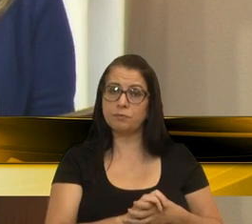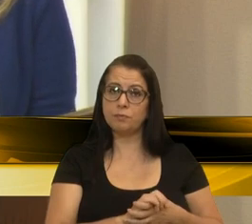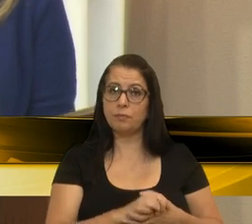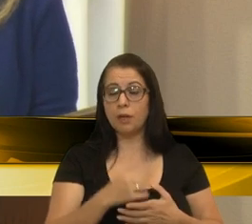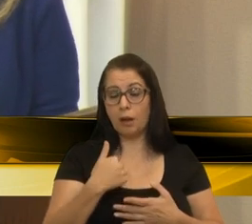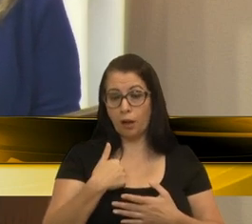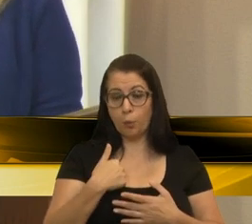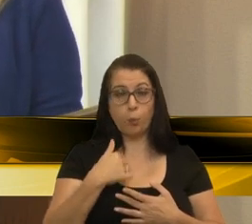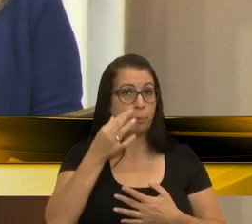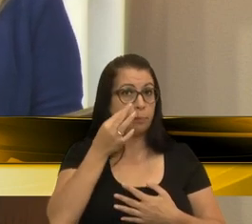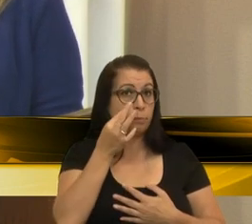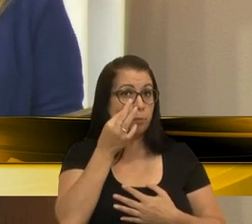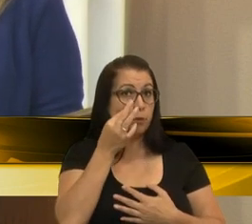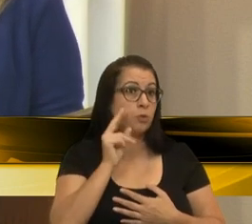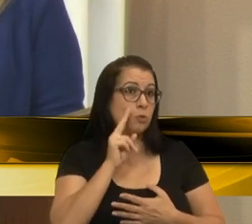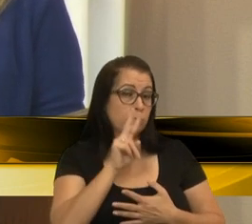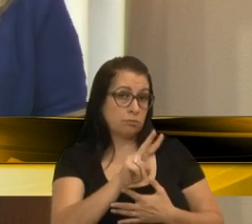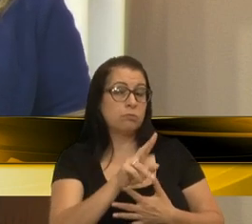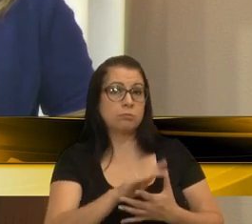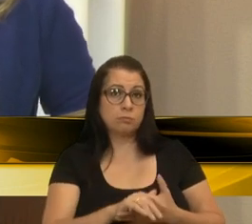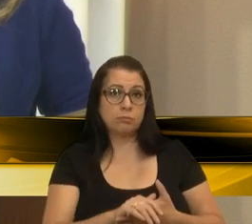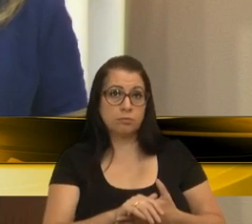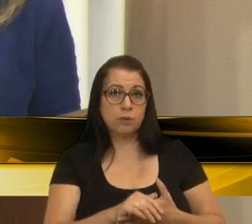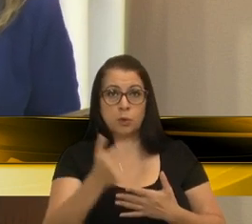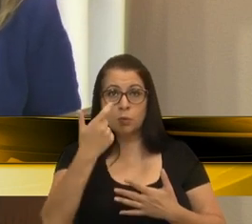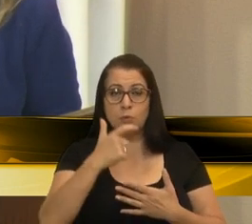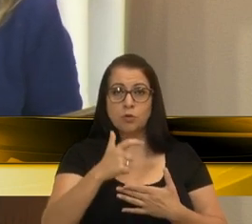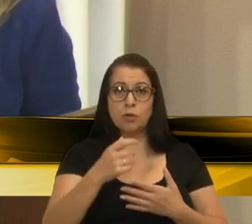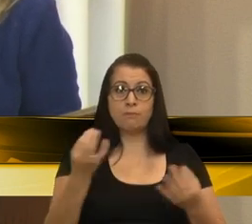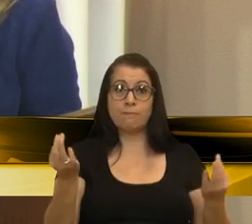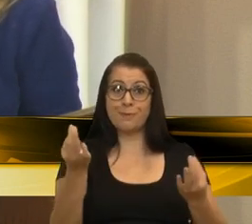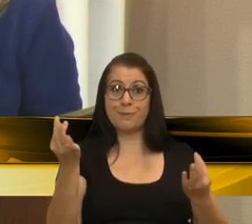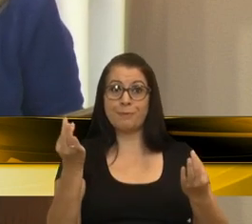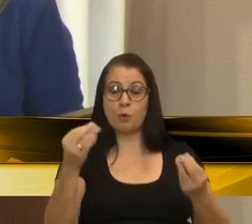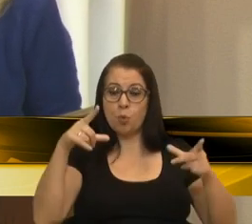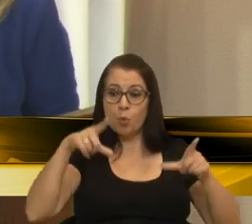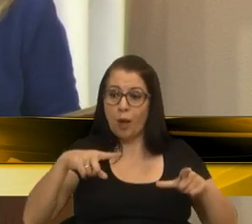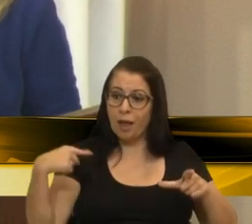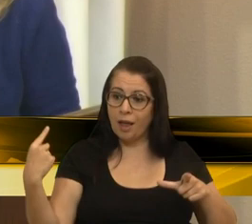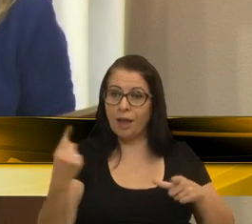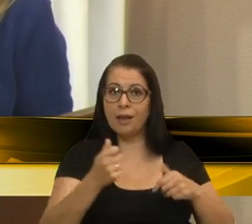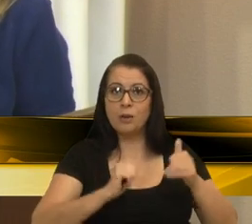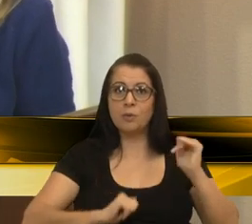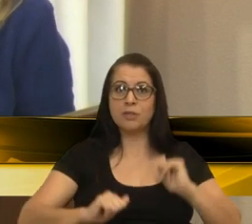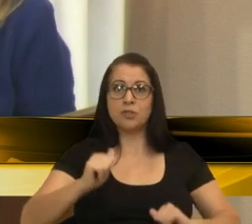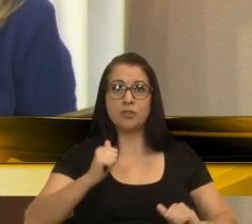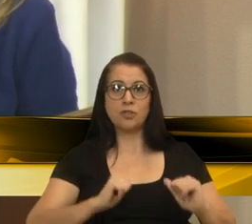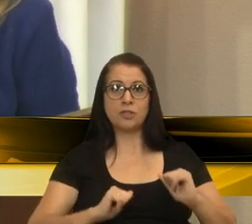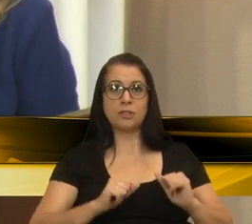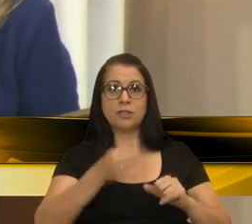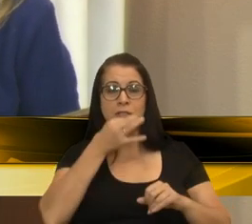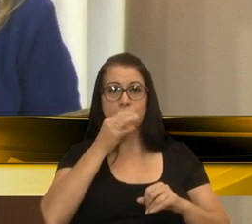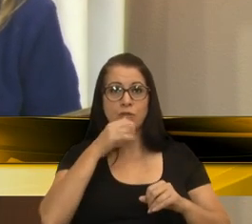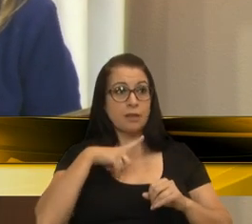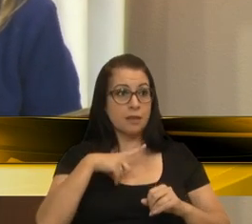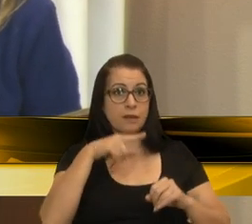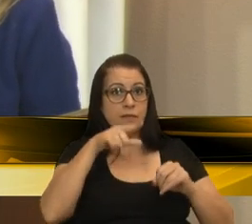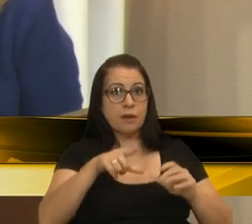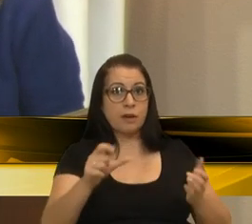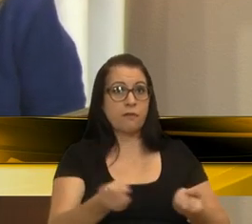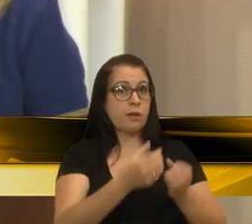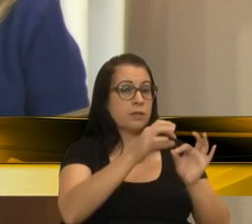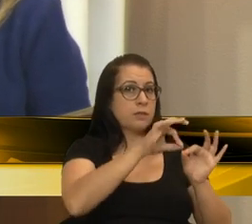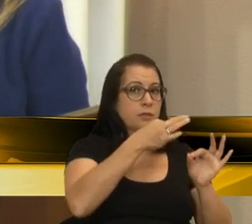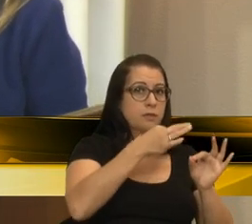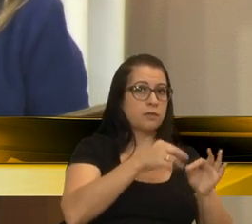Eu, pessoalmente, do que eu assisti, eu achei fantástico o espaço que o artista caxiense teve na Festa da Uva.